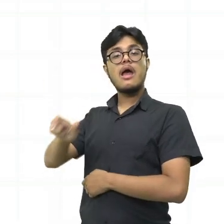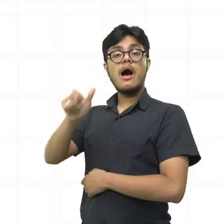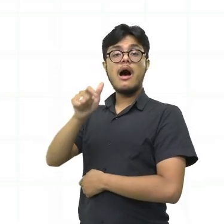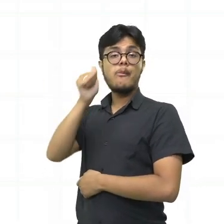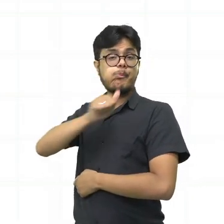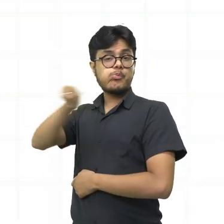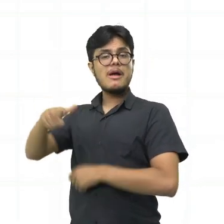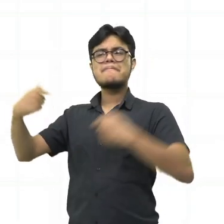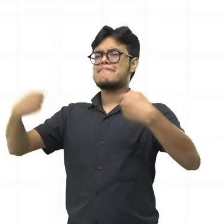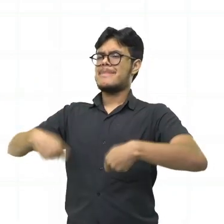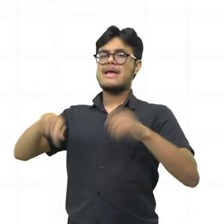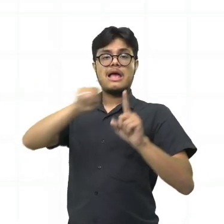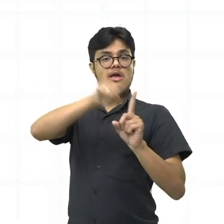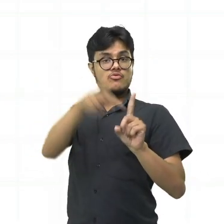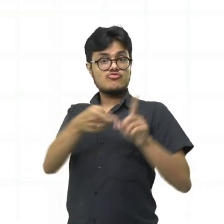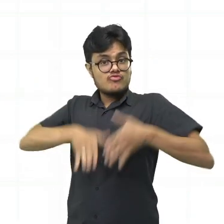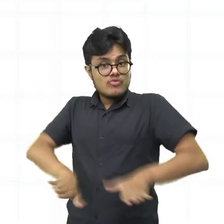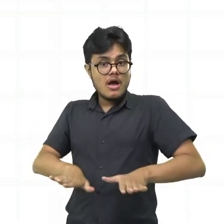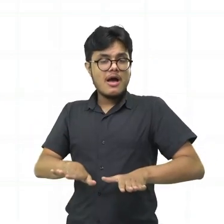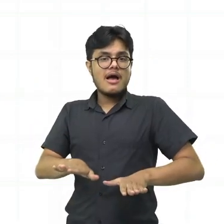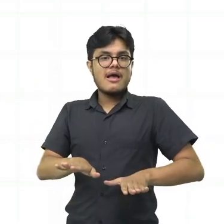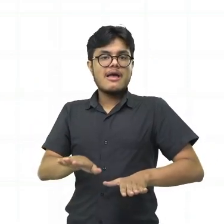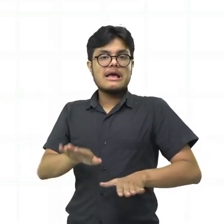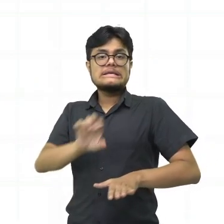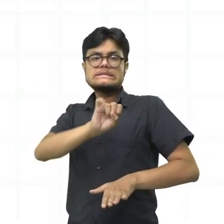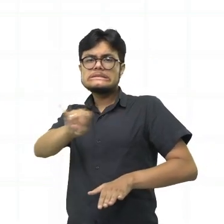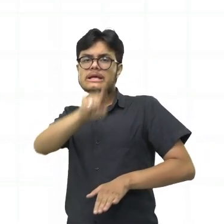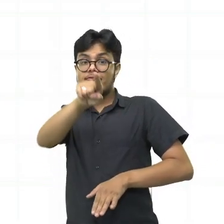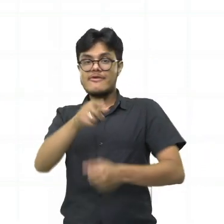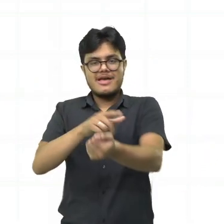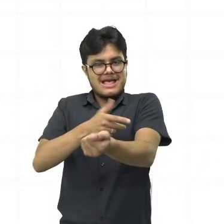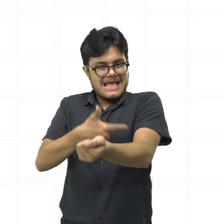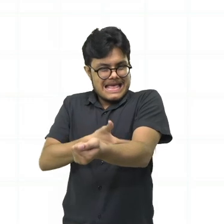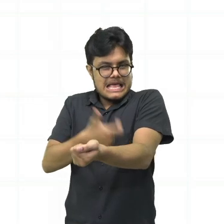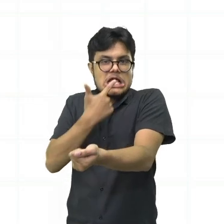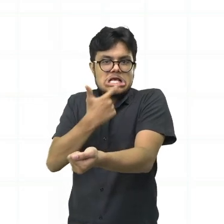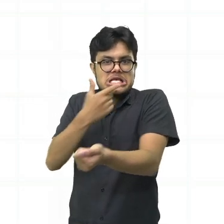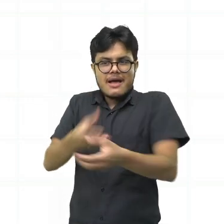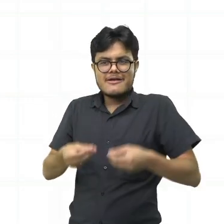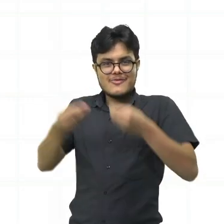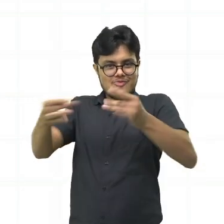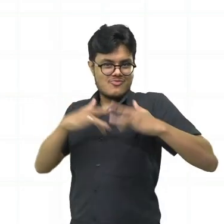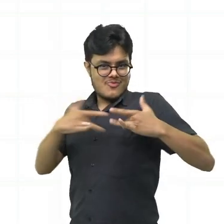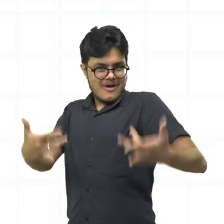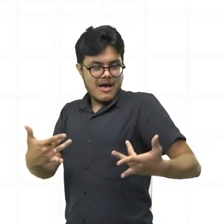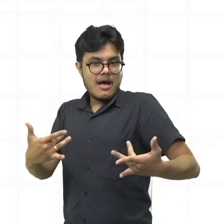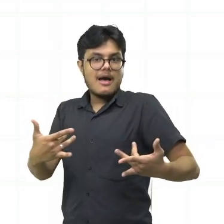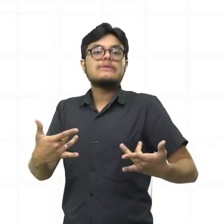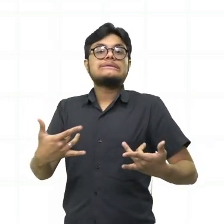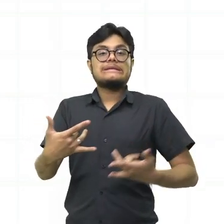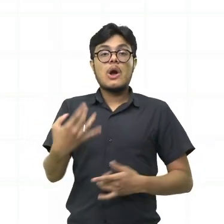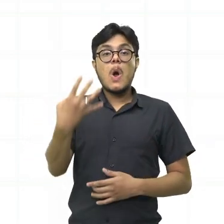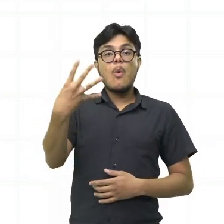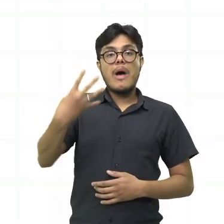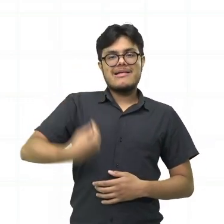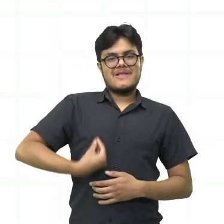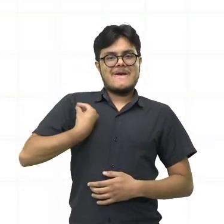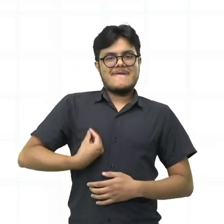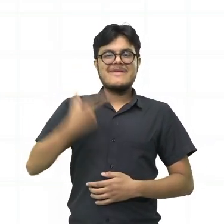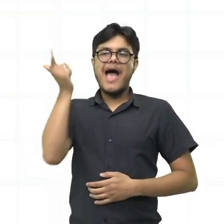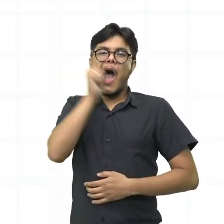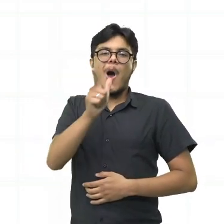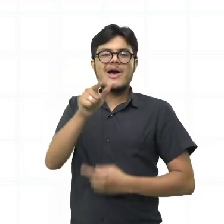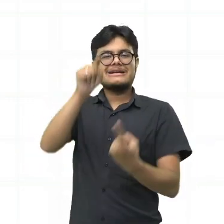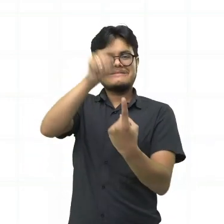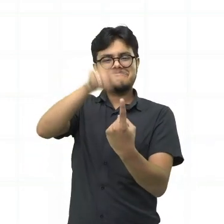doação ajuda a salvar até 4 vidas. Nós podemos perceber que esse texto publicitário ele mexeu com a emoção